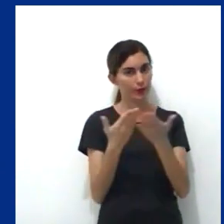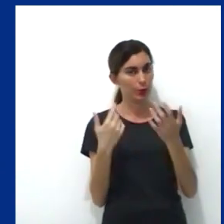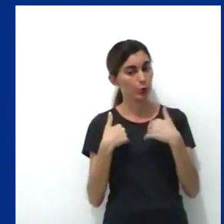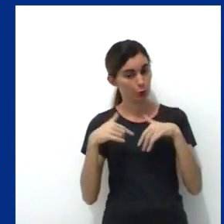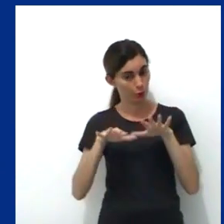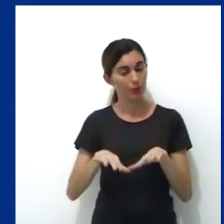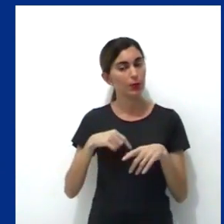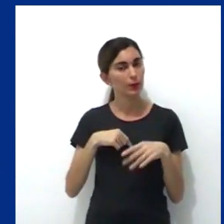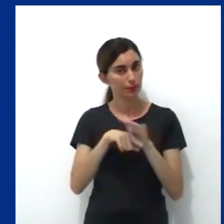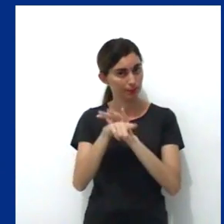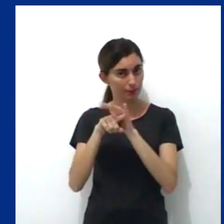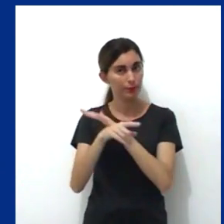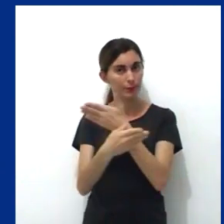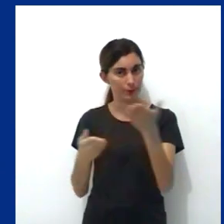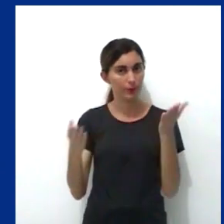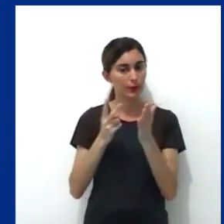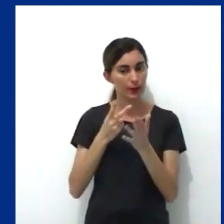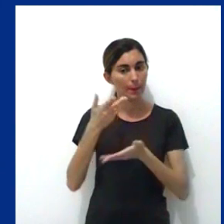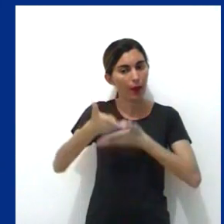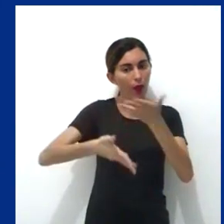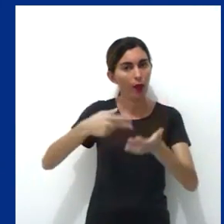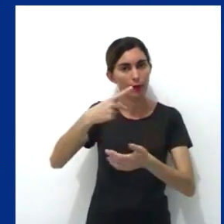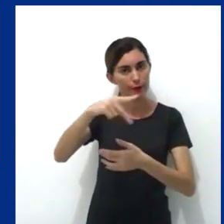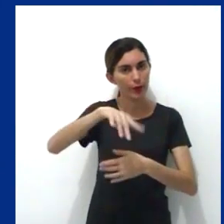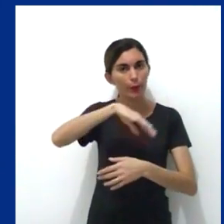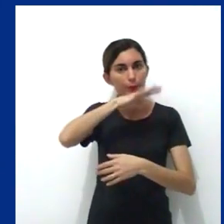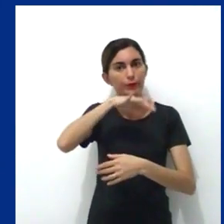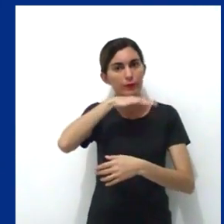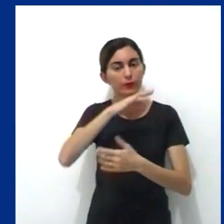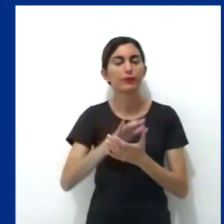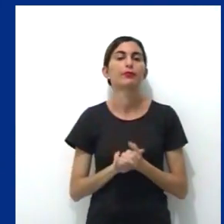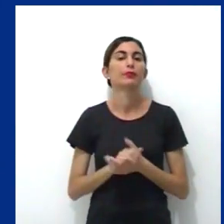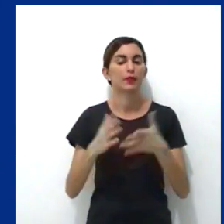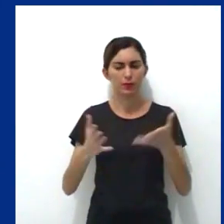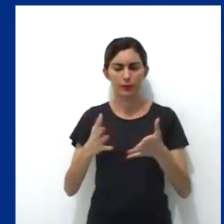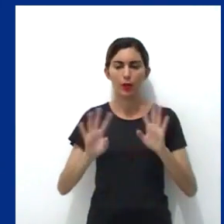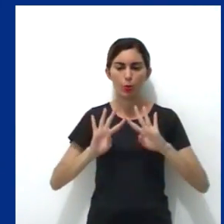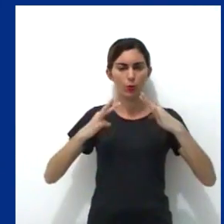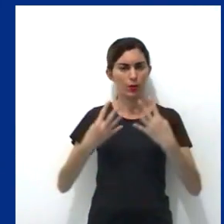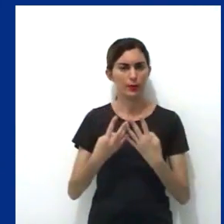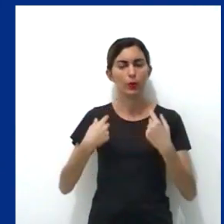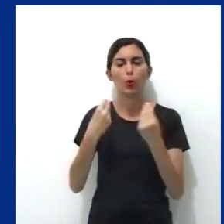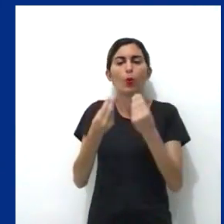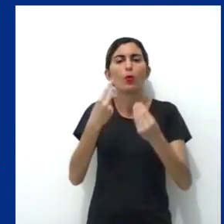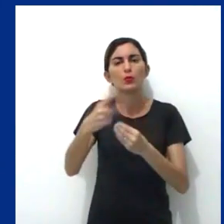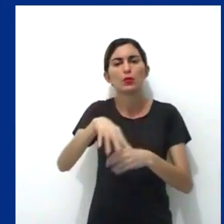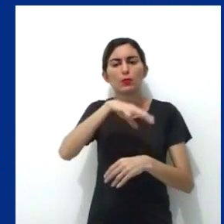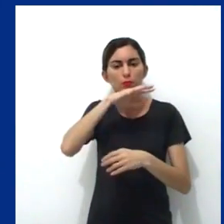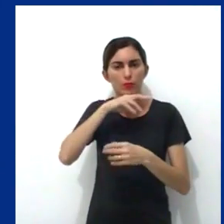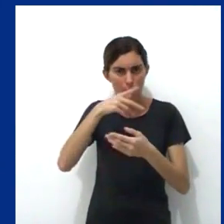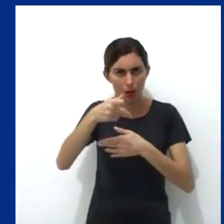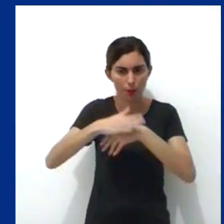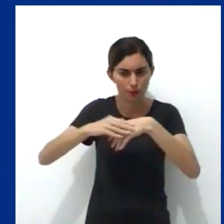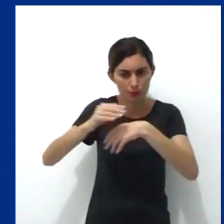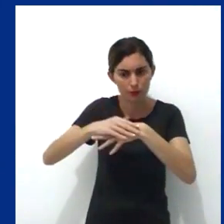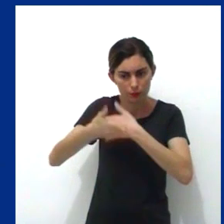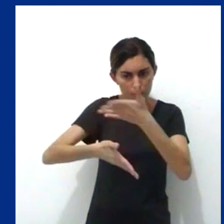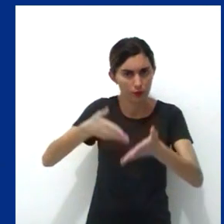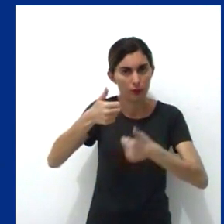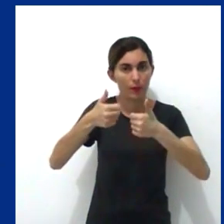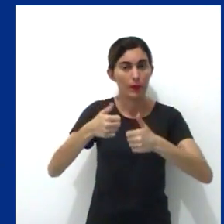E são animais maravilhosos, elas vieram trazer um recado importante para vocês. E aí, a Preta diz o seguinte: